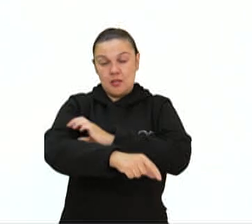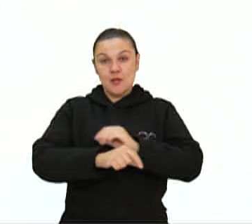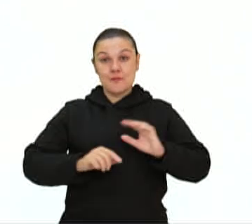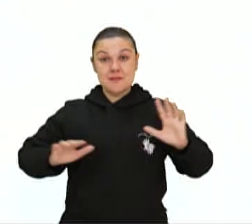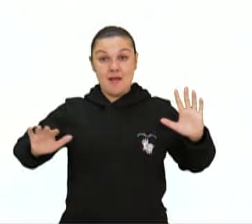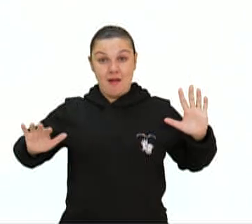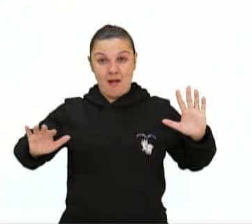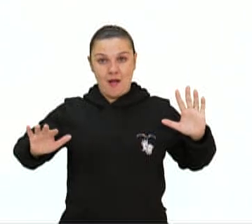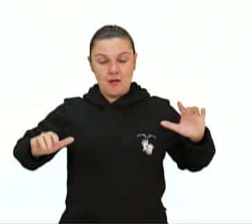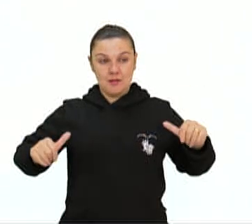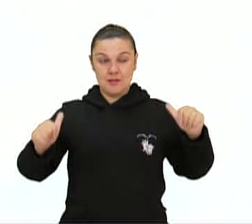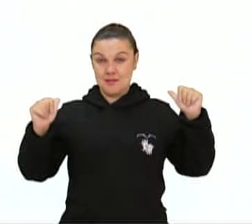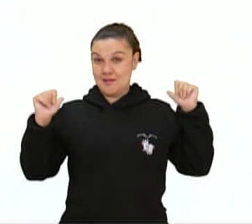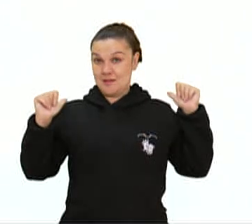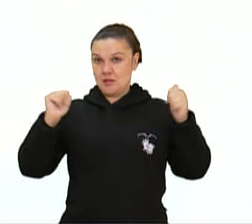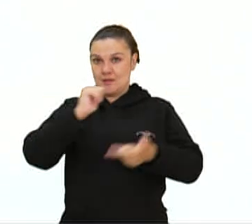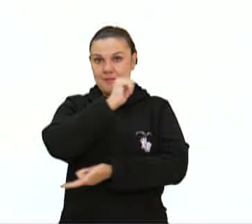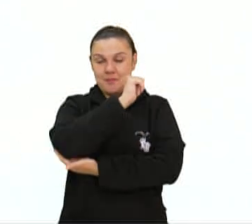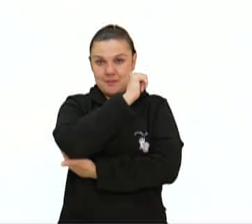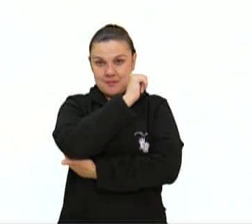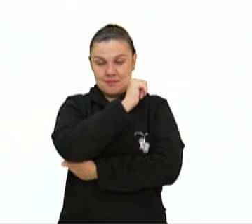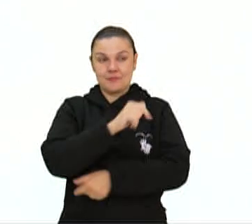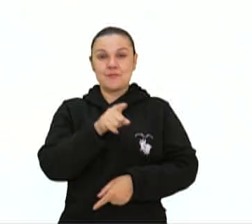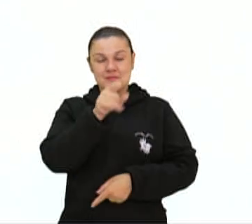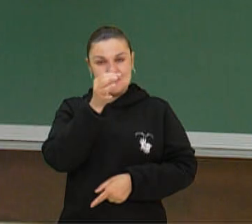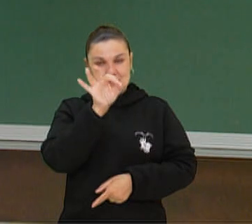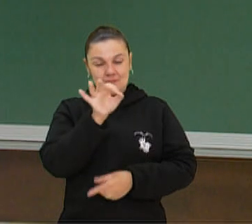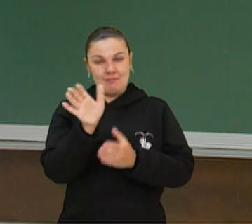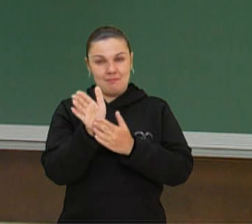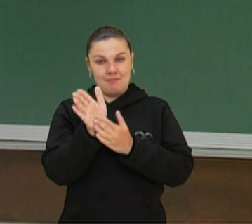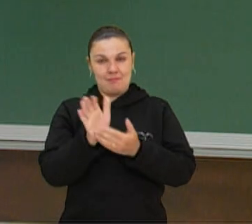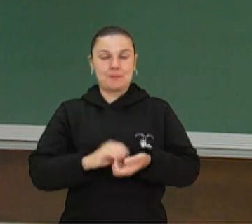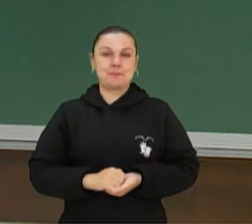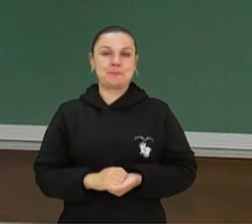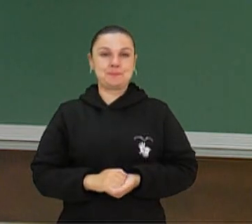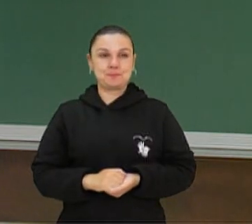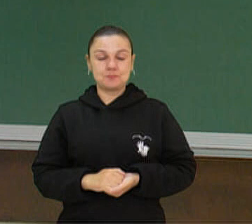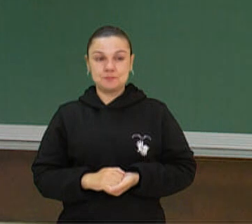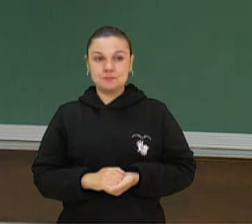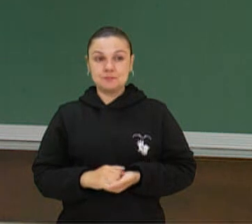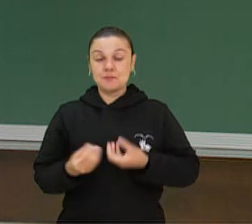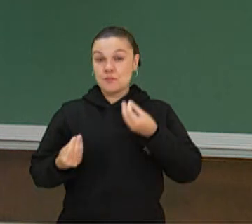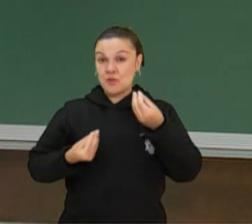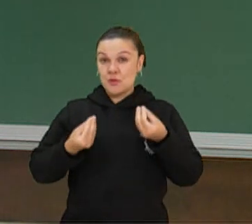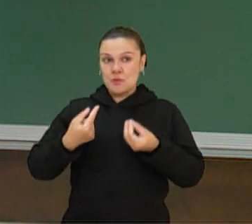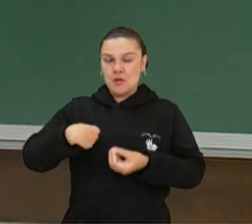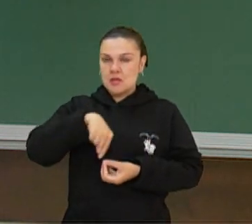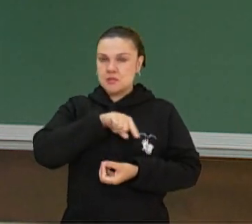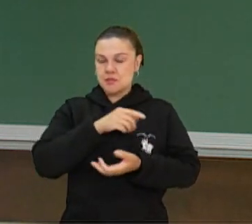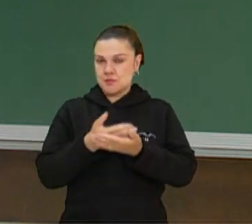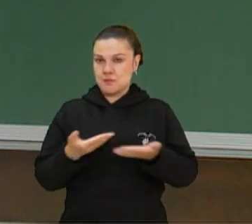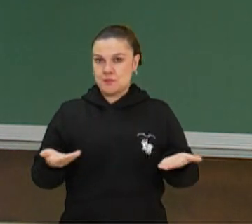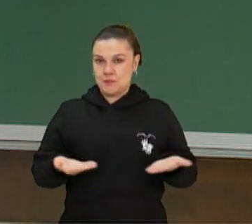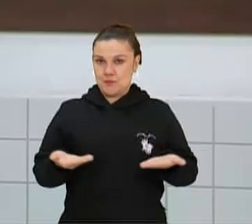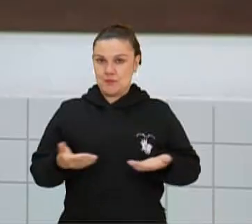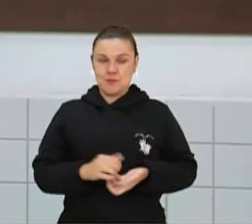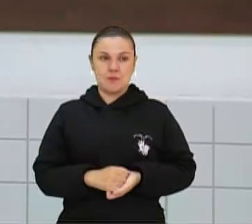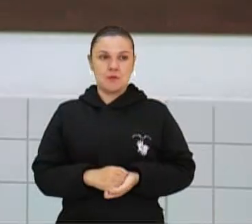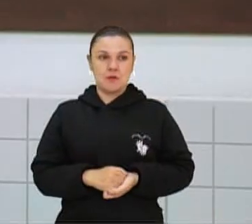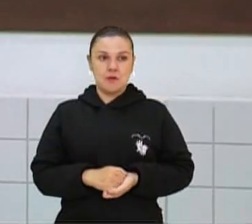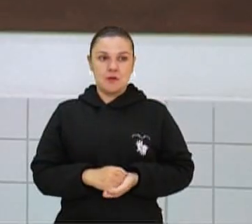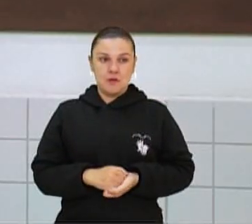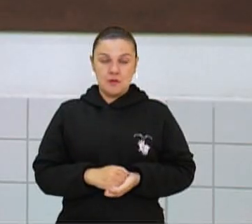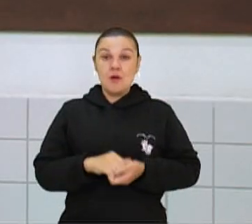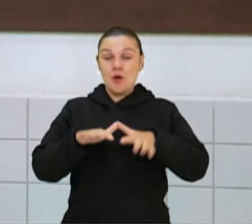braço, são os dorsais e tríceps, acertou, belezinha? E o que nós vimos na aula de hoje, pessoal? Nós falamos